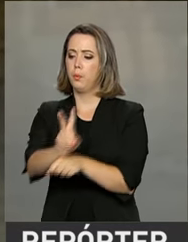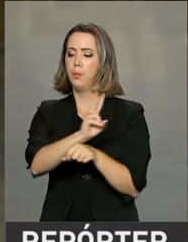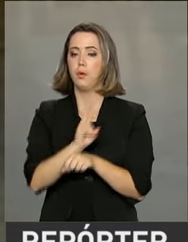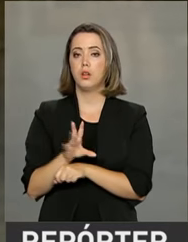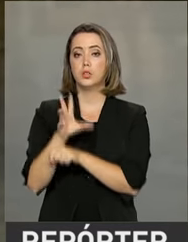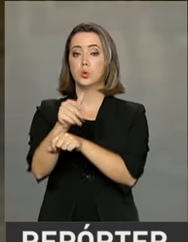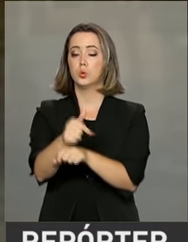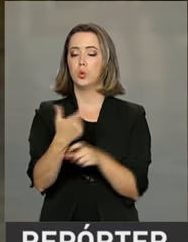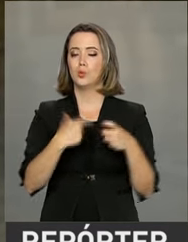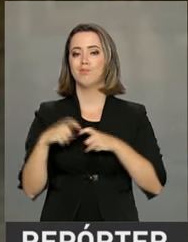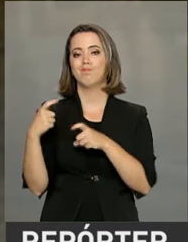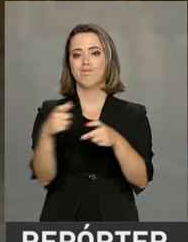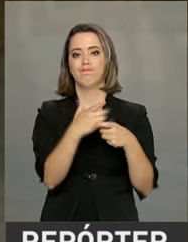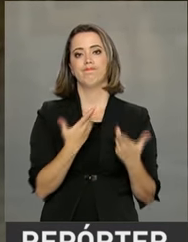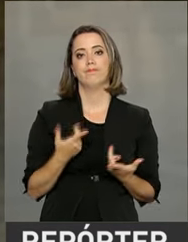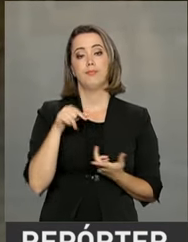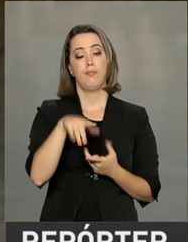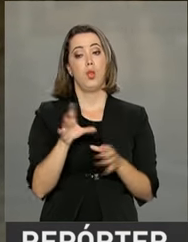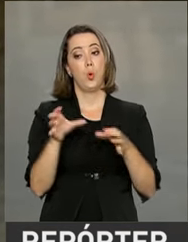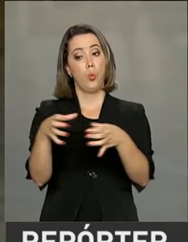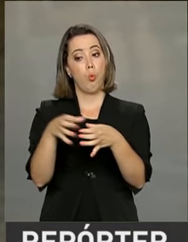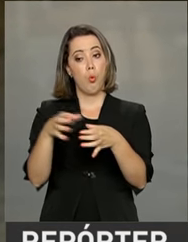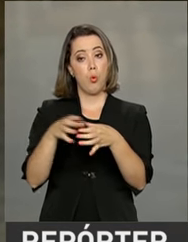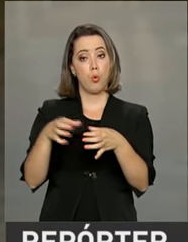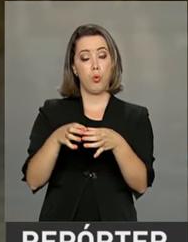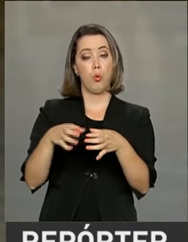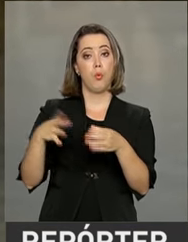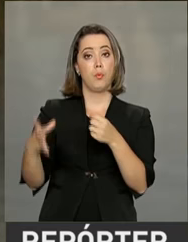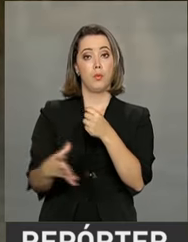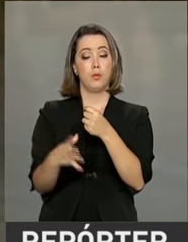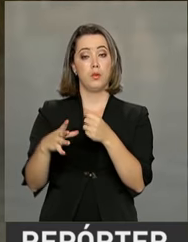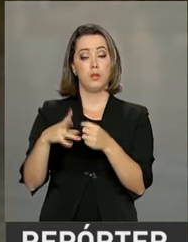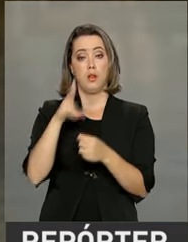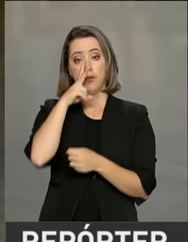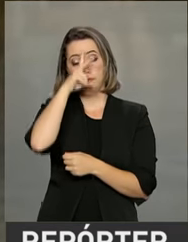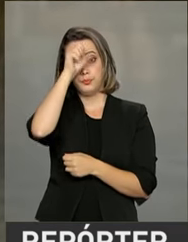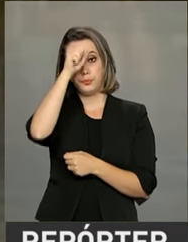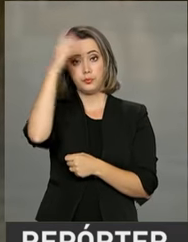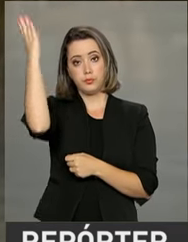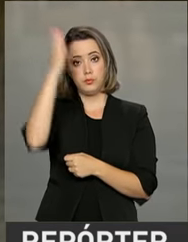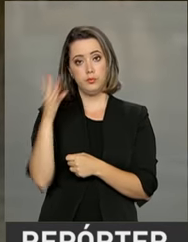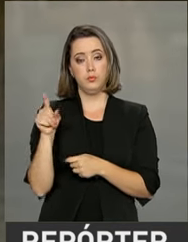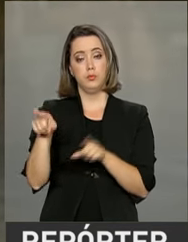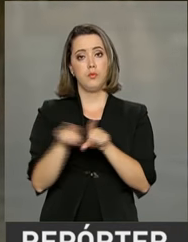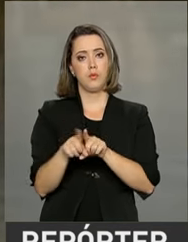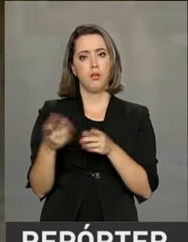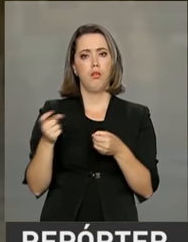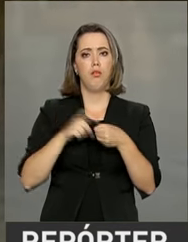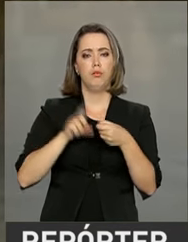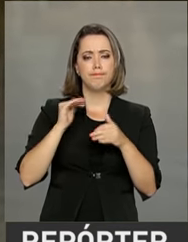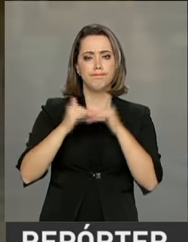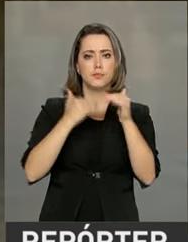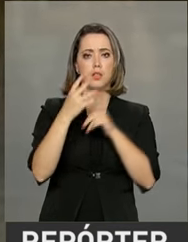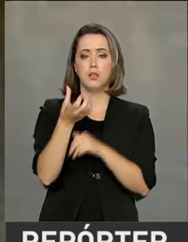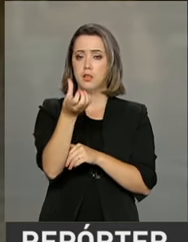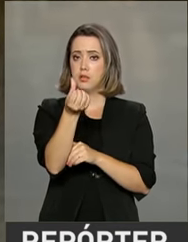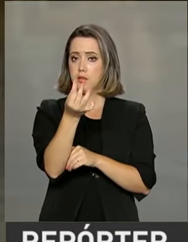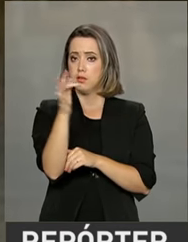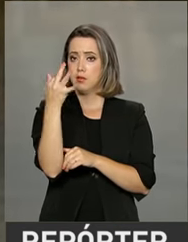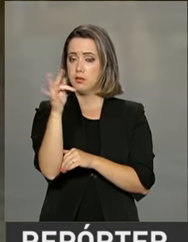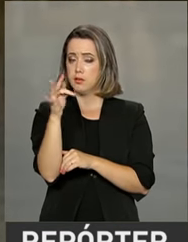todo o estado a força nacional reforça a segurança nas ruas de vitória e região desde o dia 6 de fevereiro